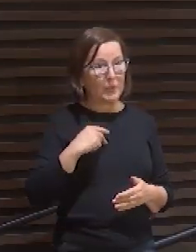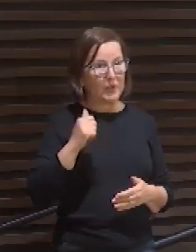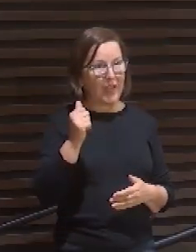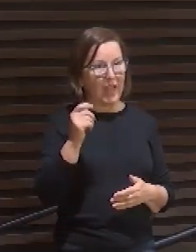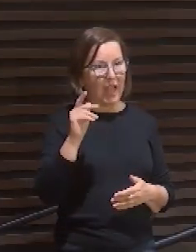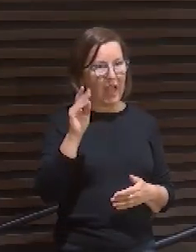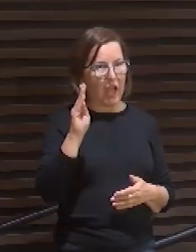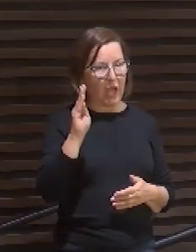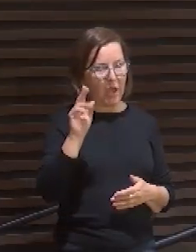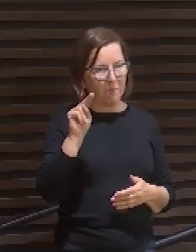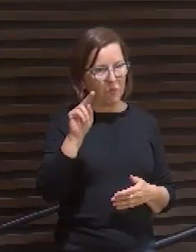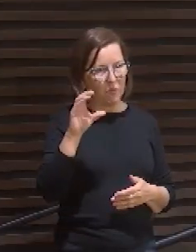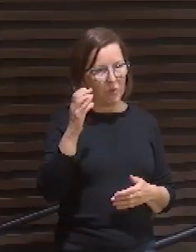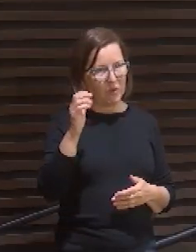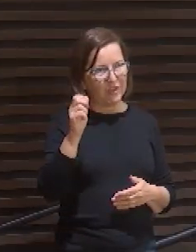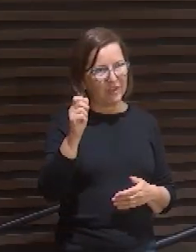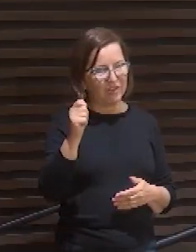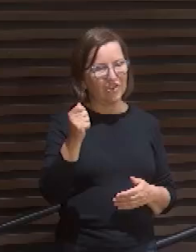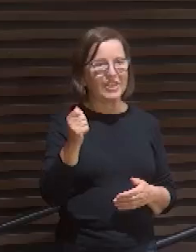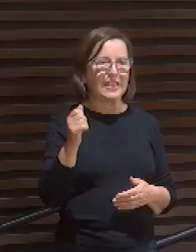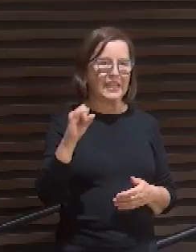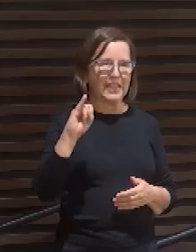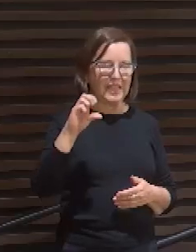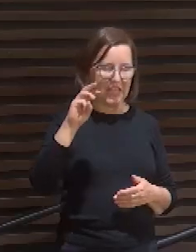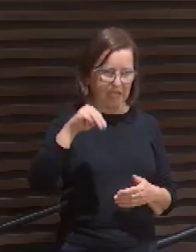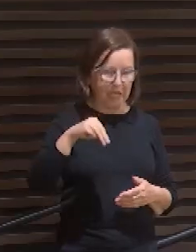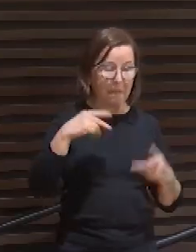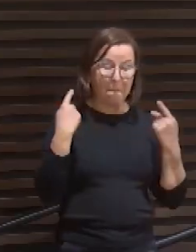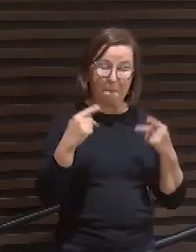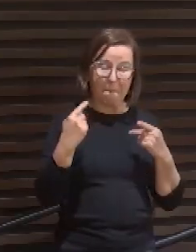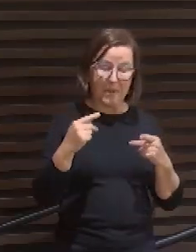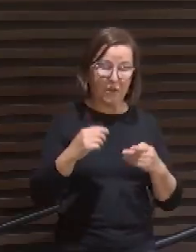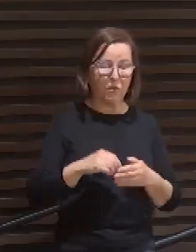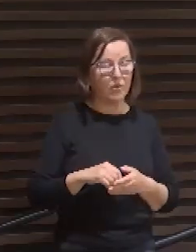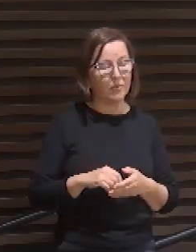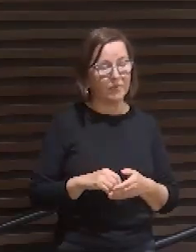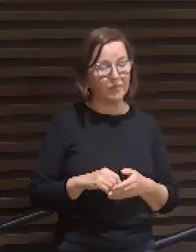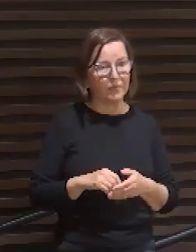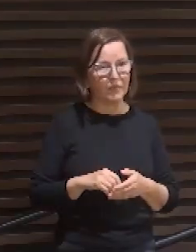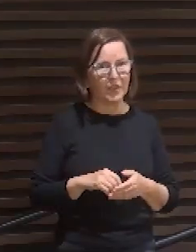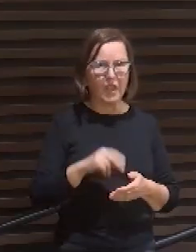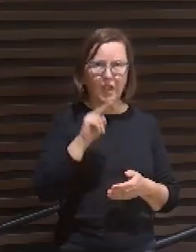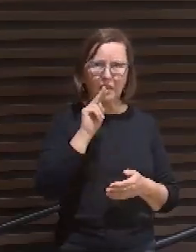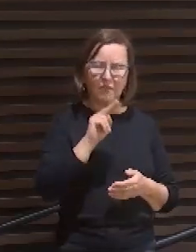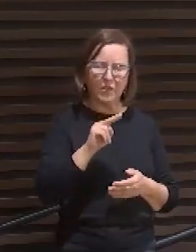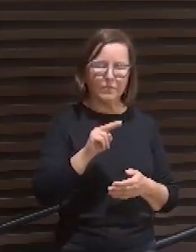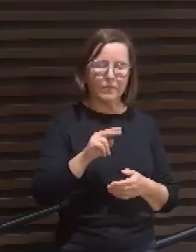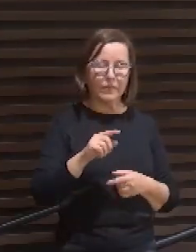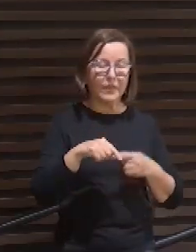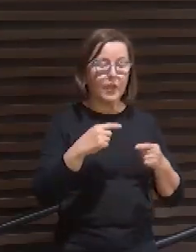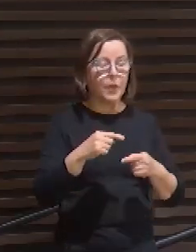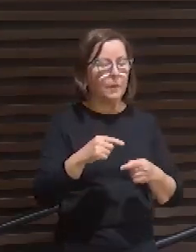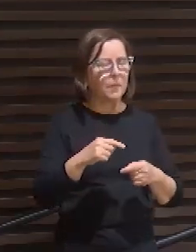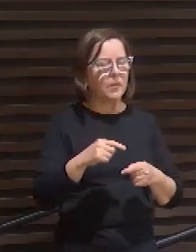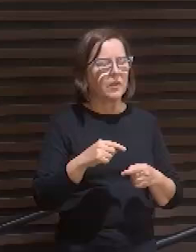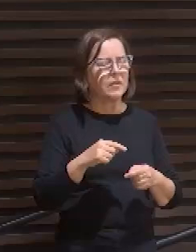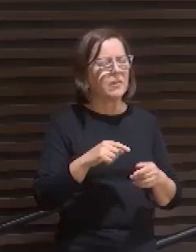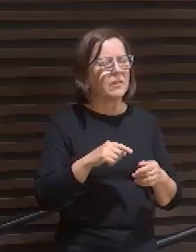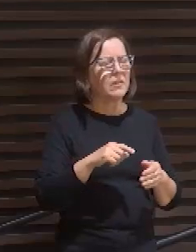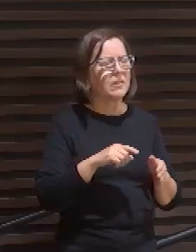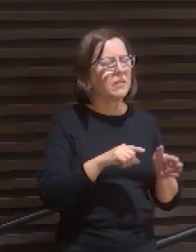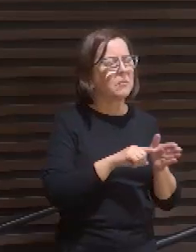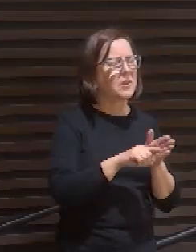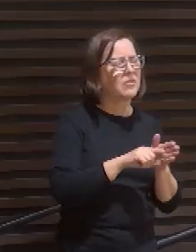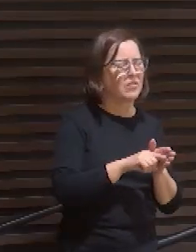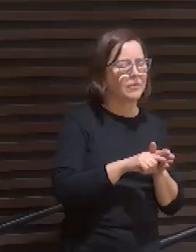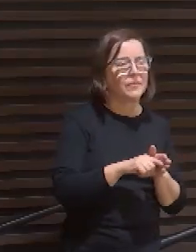Ele ouviu o pastor Abuchain pregar e sentou-se perto dele e disse assim, pastor, e contou a